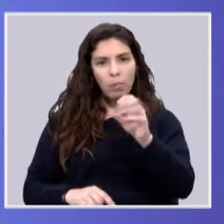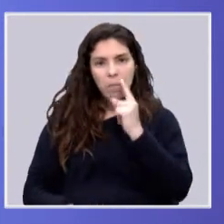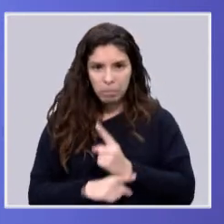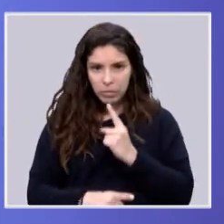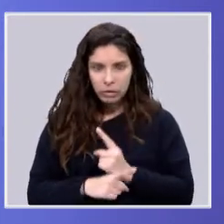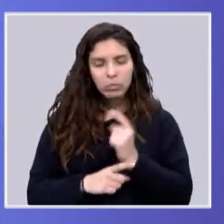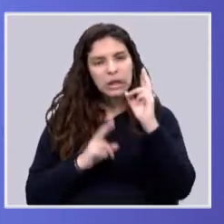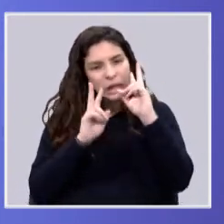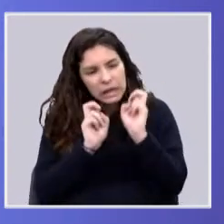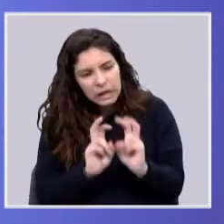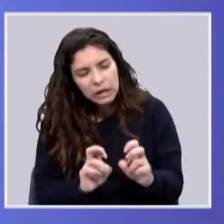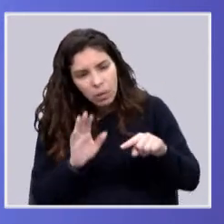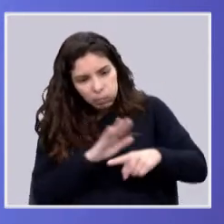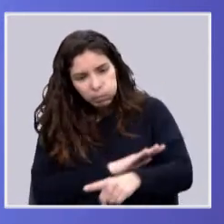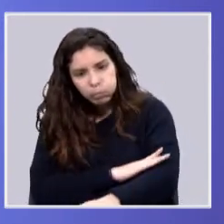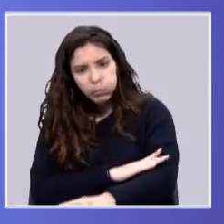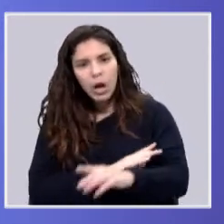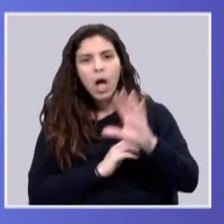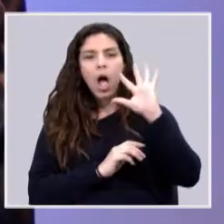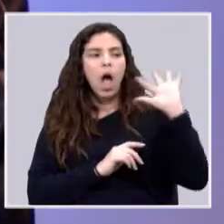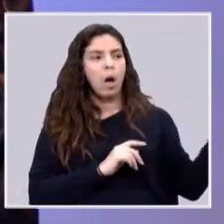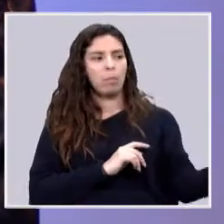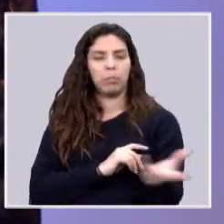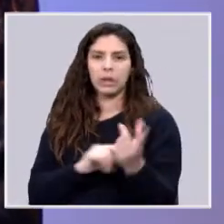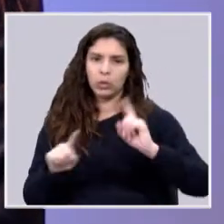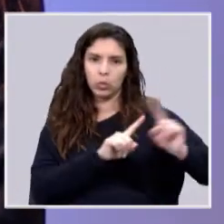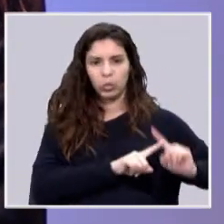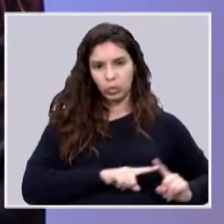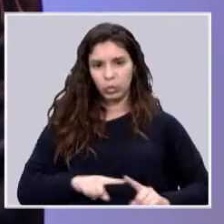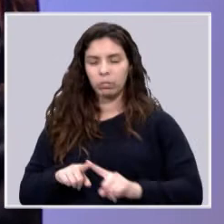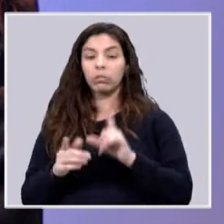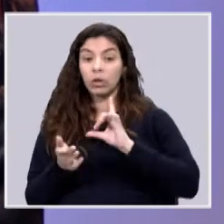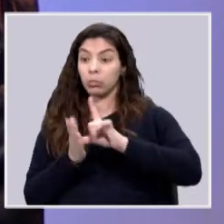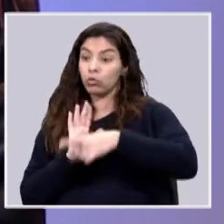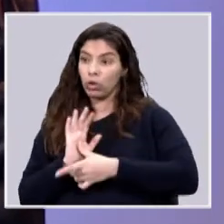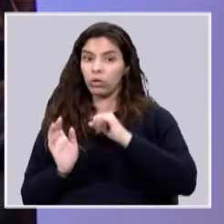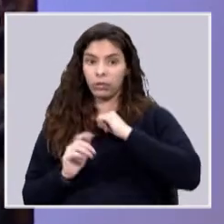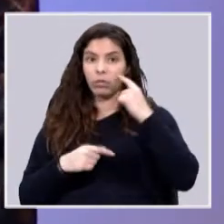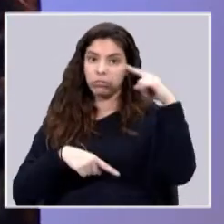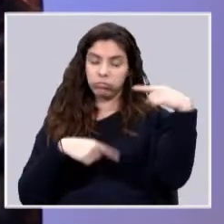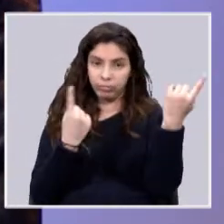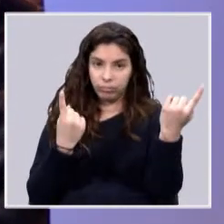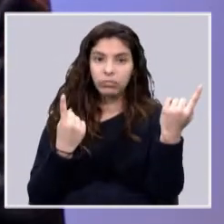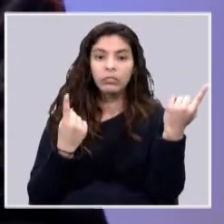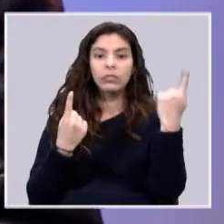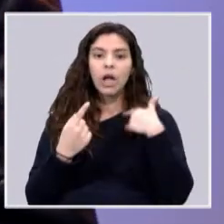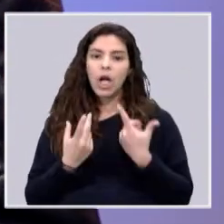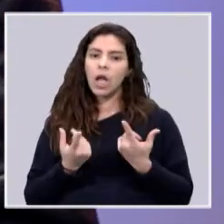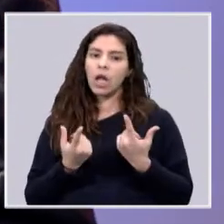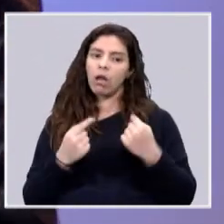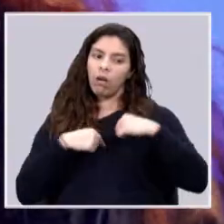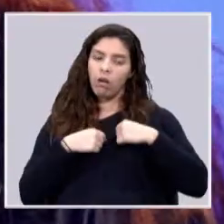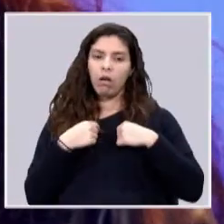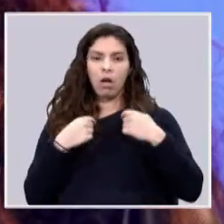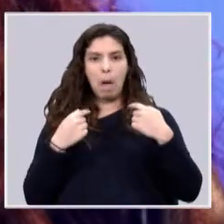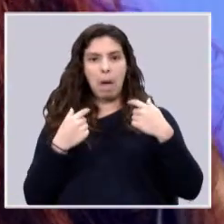conceito, conseguir explorar em diferentes ambientes. Este projeto que eu apresentei abrange muito de